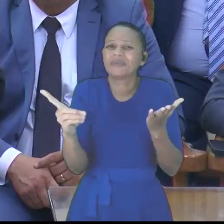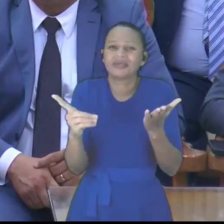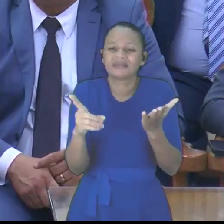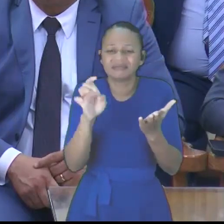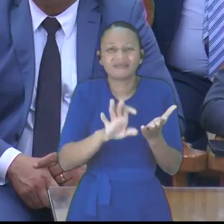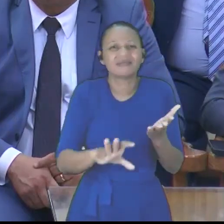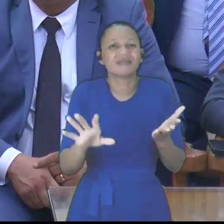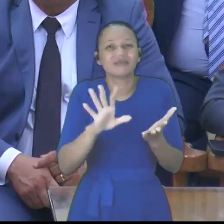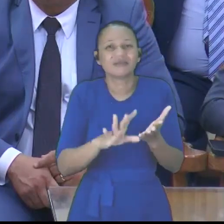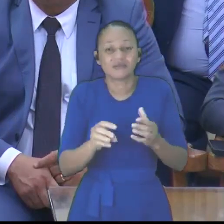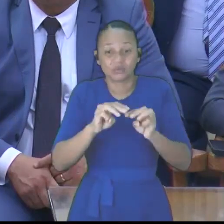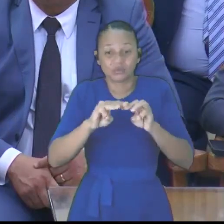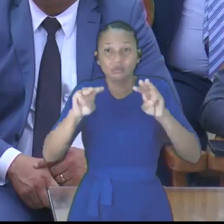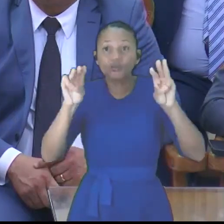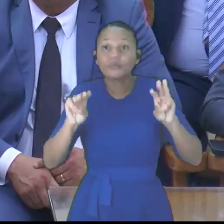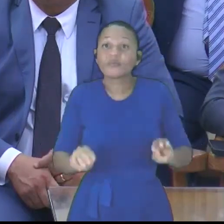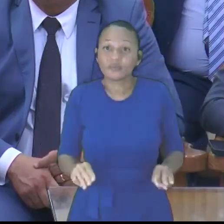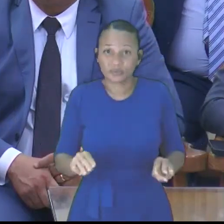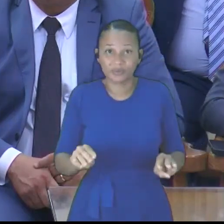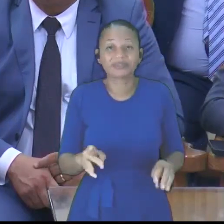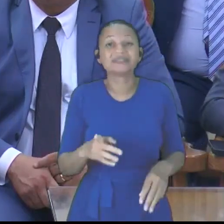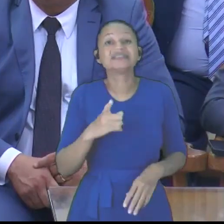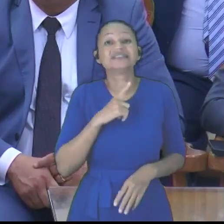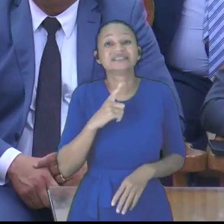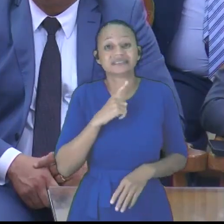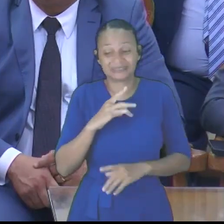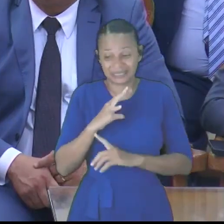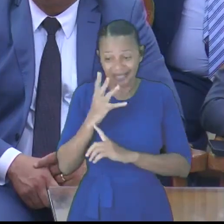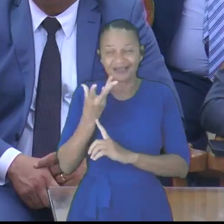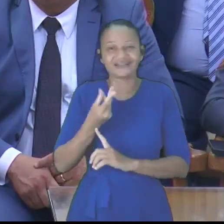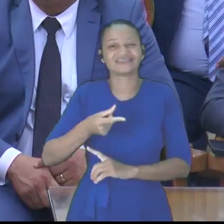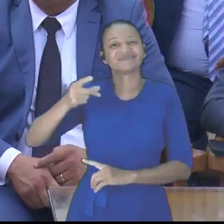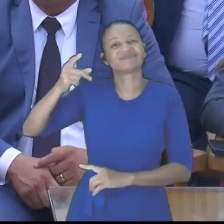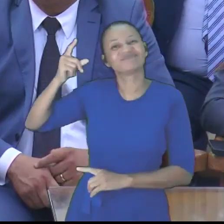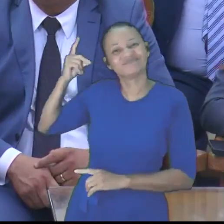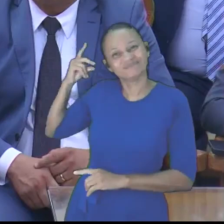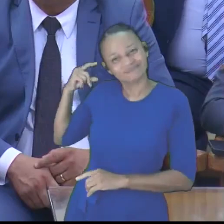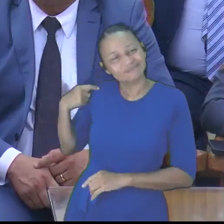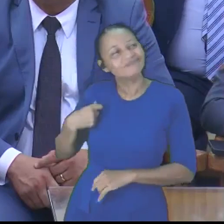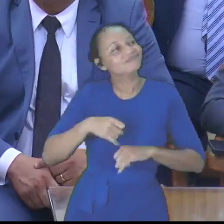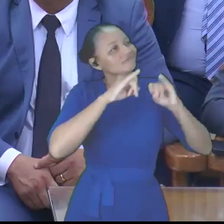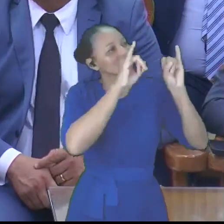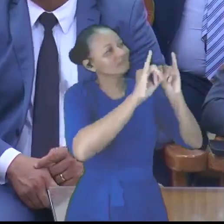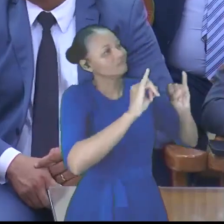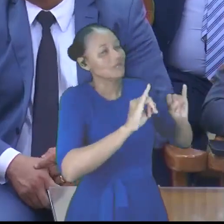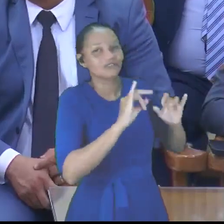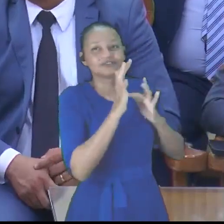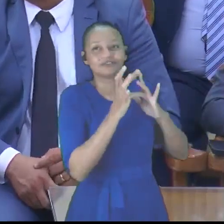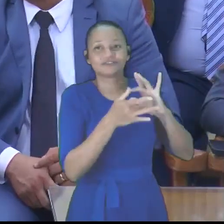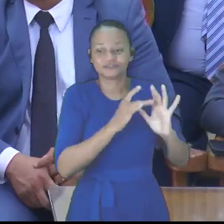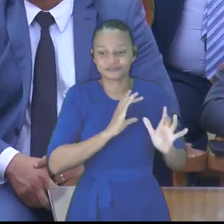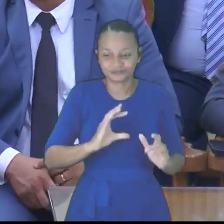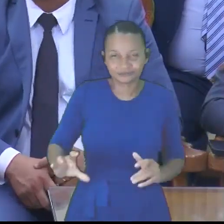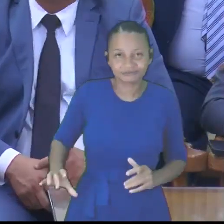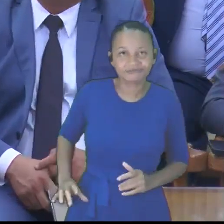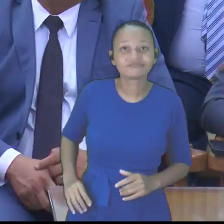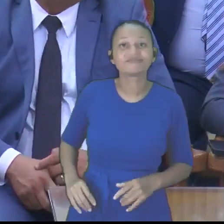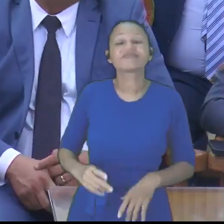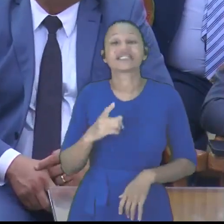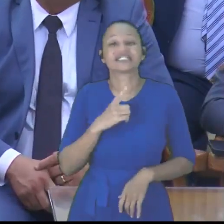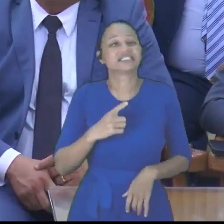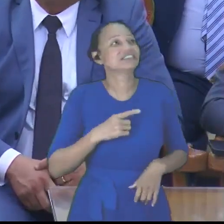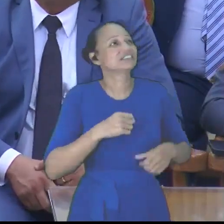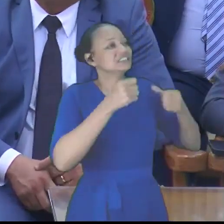que os museus da Europa têm artes antigas, tem imagens de Cristo, nos museus da Europa. Tem imagem, tem quadros